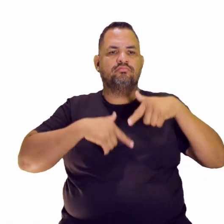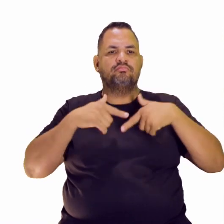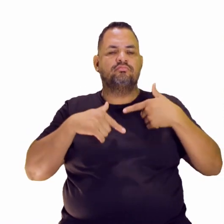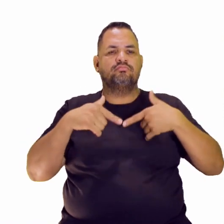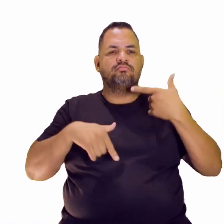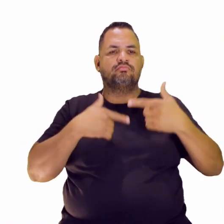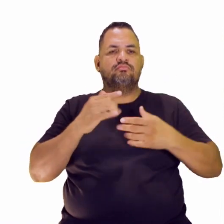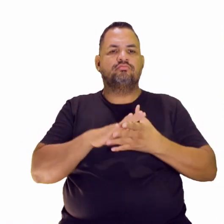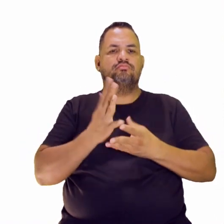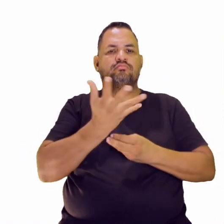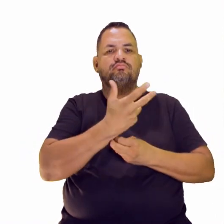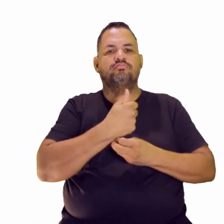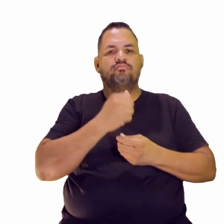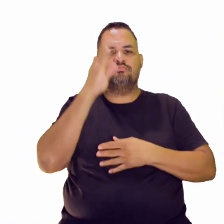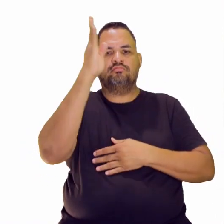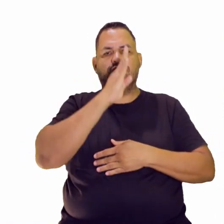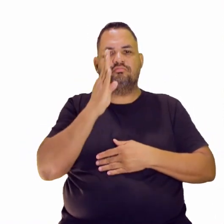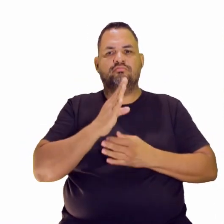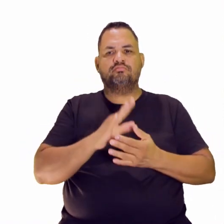produção artística no Brasil,